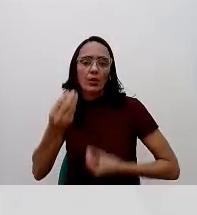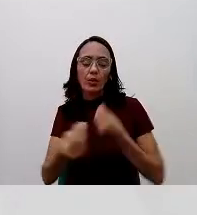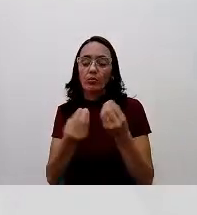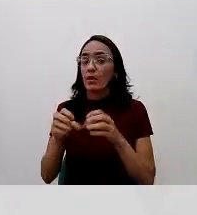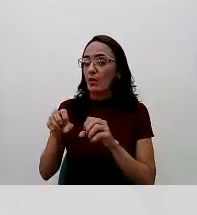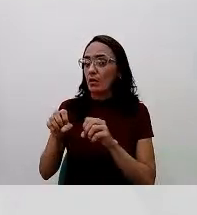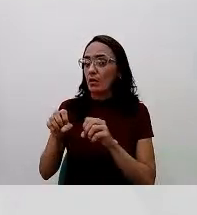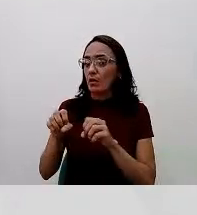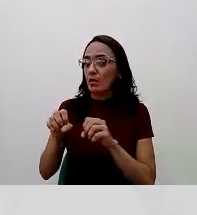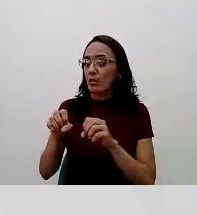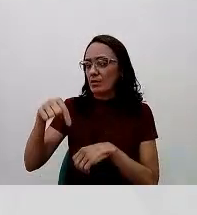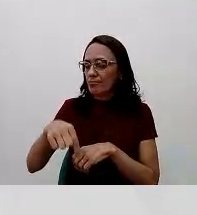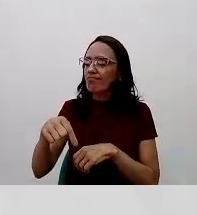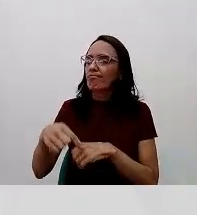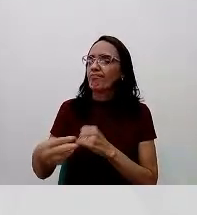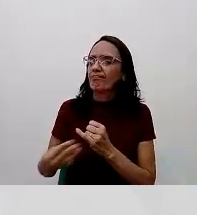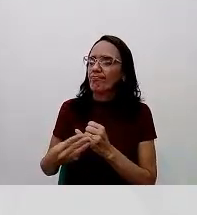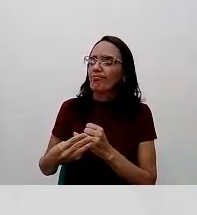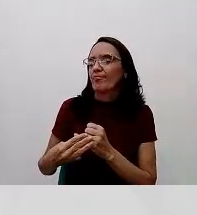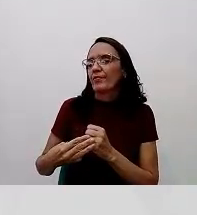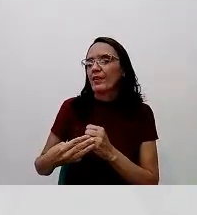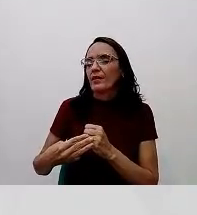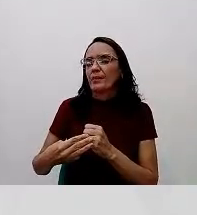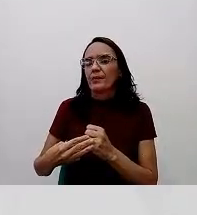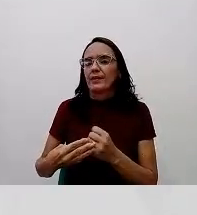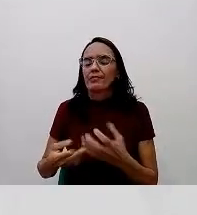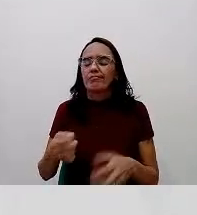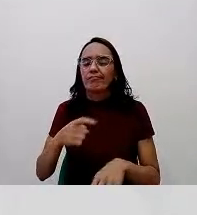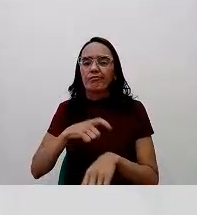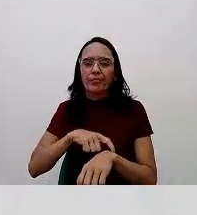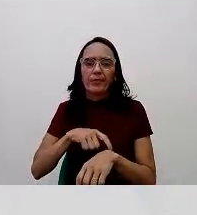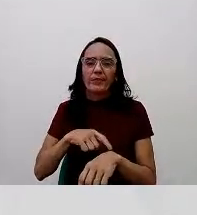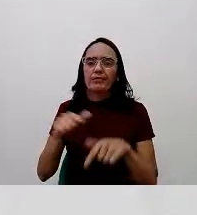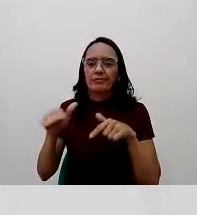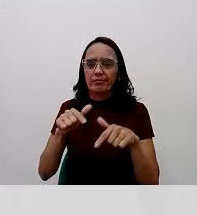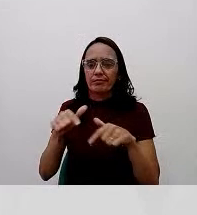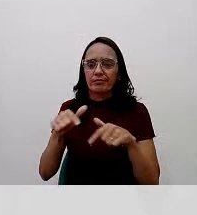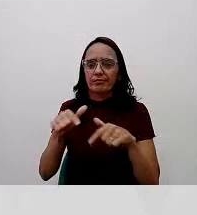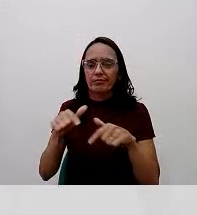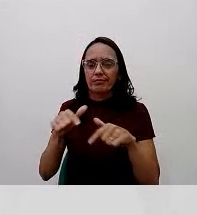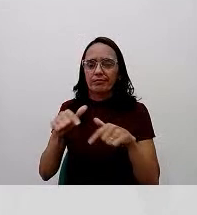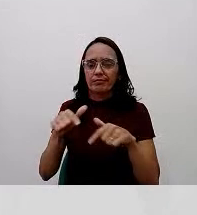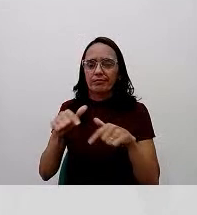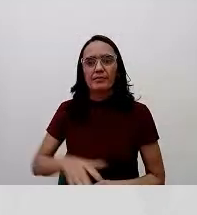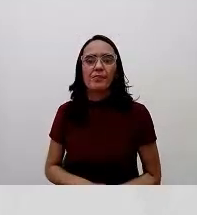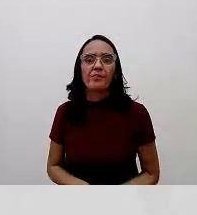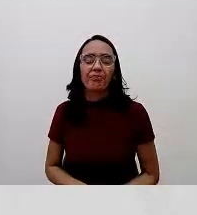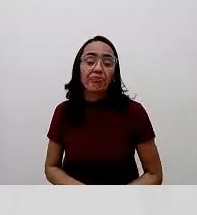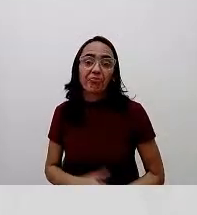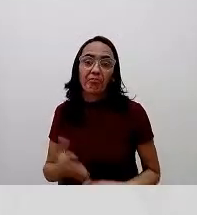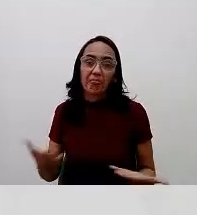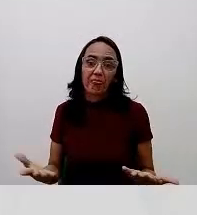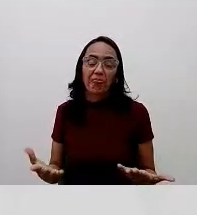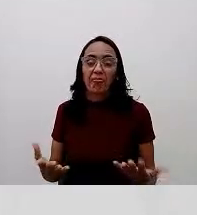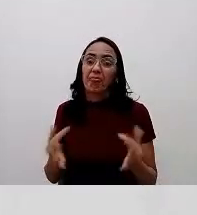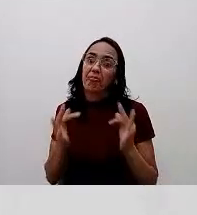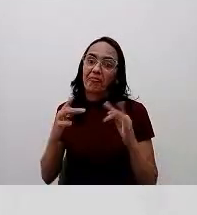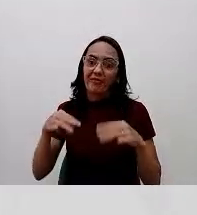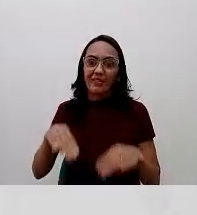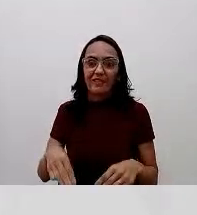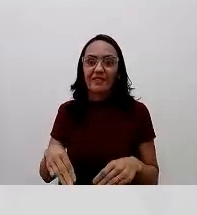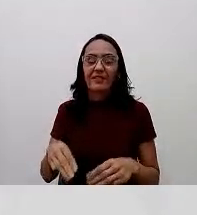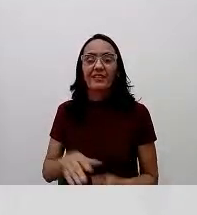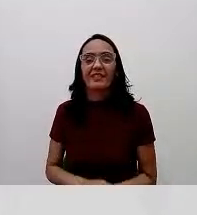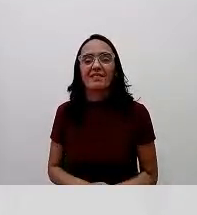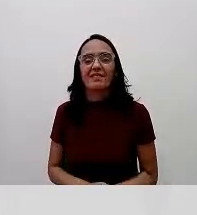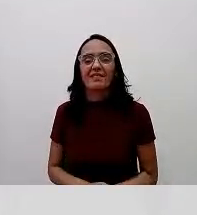de trabalho remoto. Tá bom, gente? Então, sem mais delongas, né, já agradeço mesmo mais uma